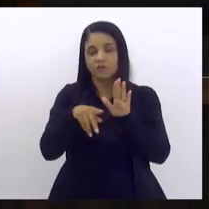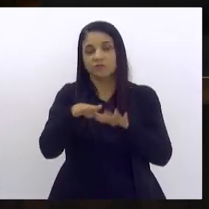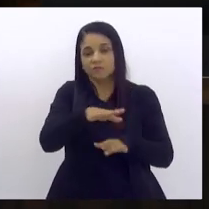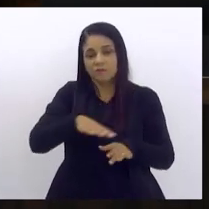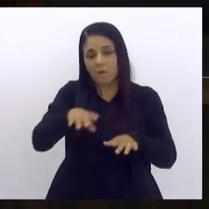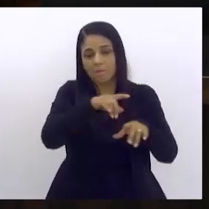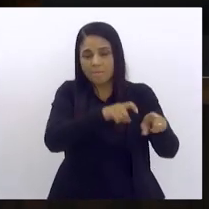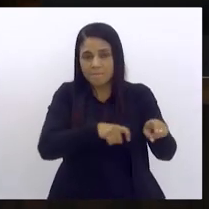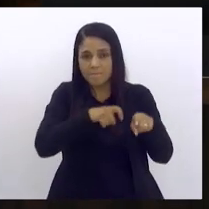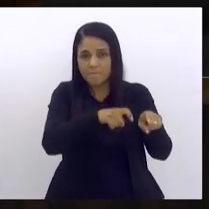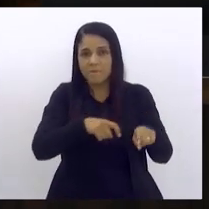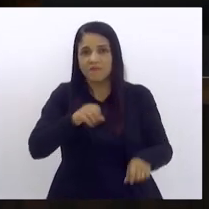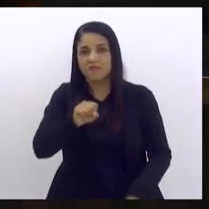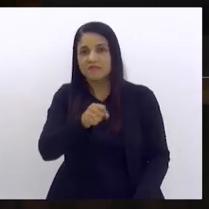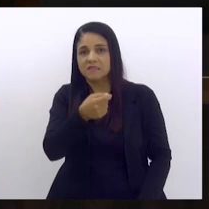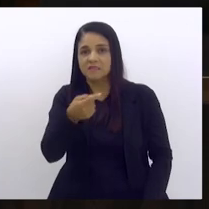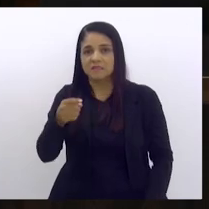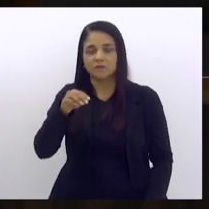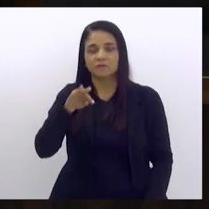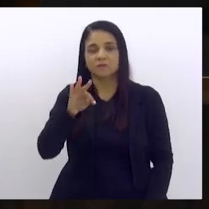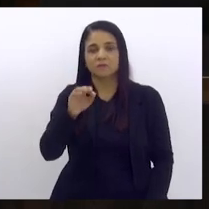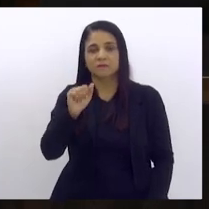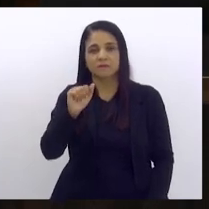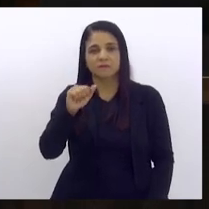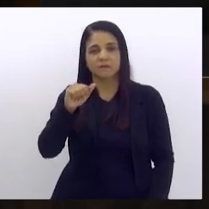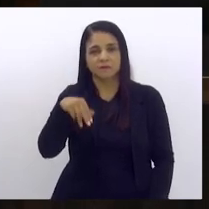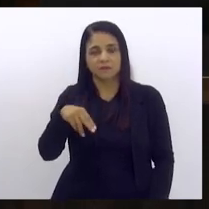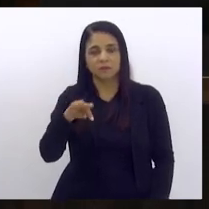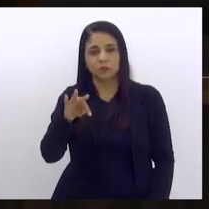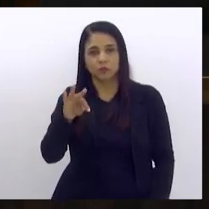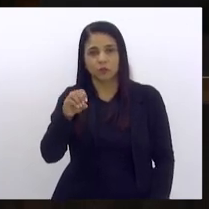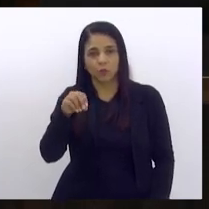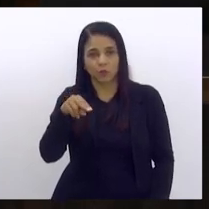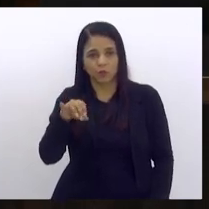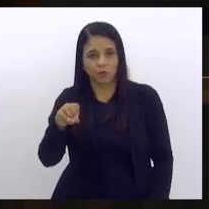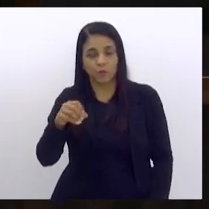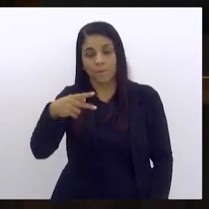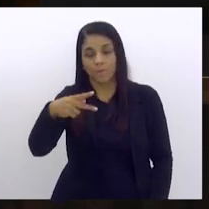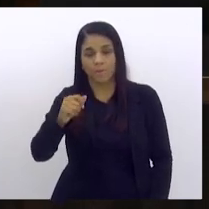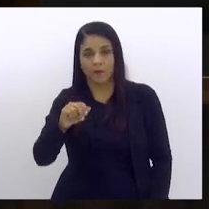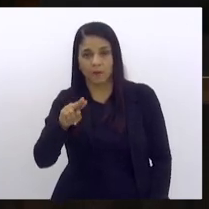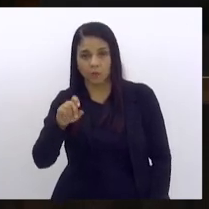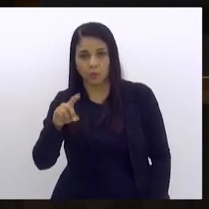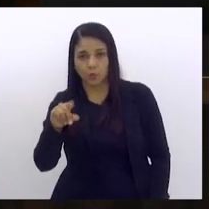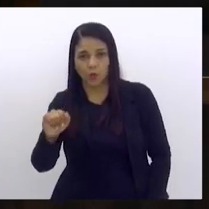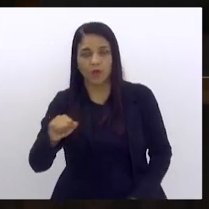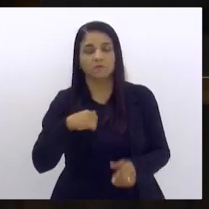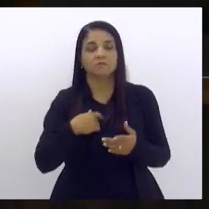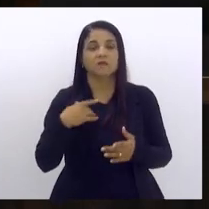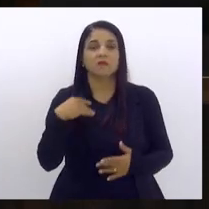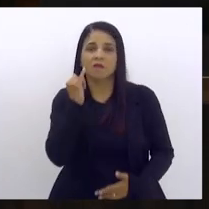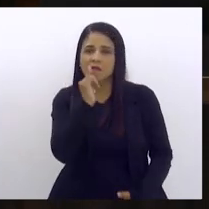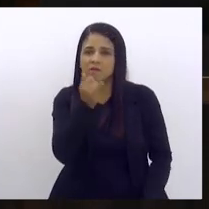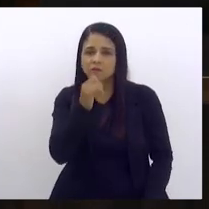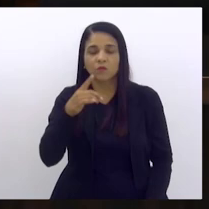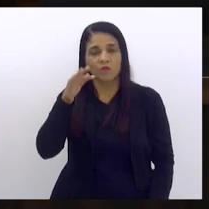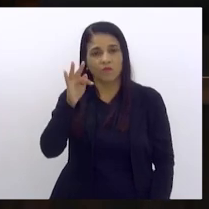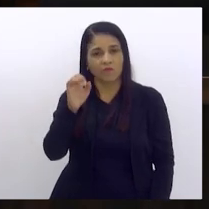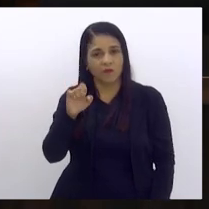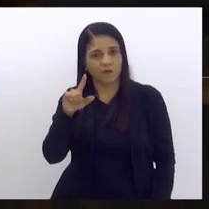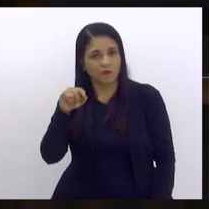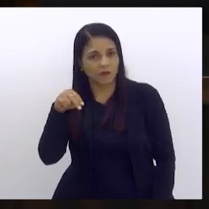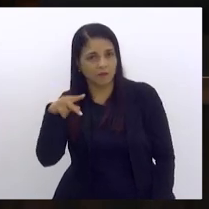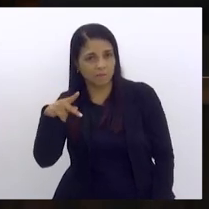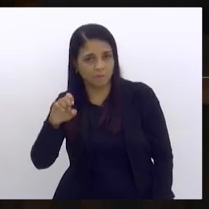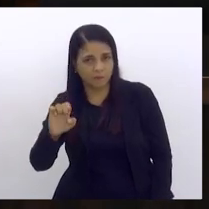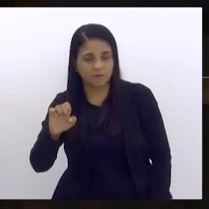Pádua. Parecer da comissão de indicações legislativas favorável, relator Felipe Soares. Em